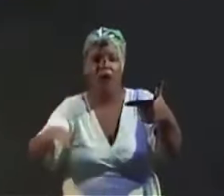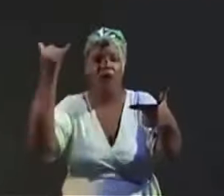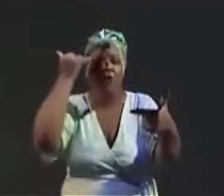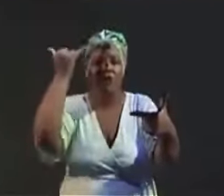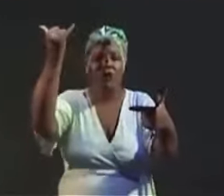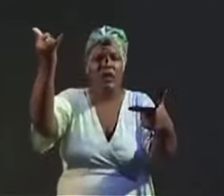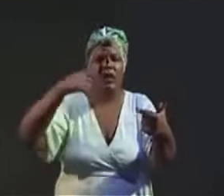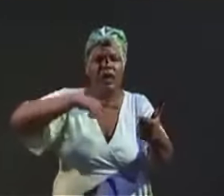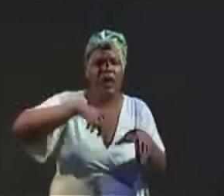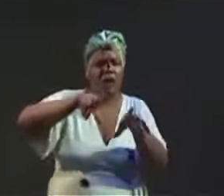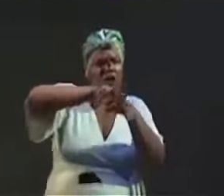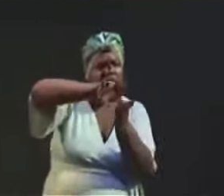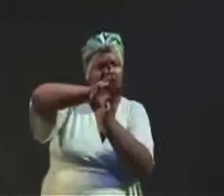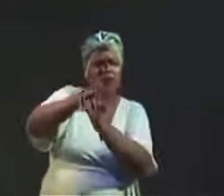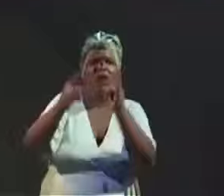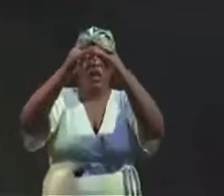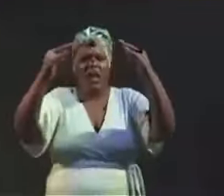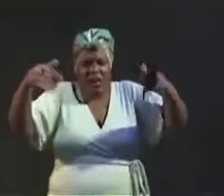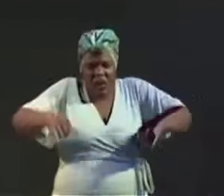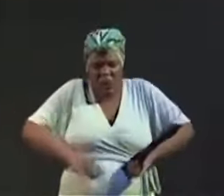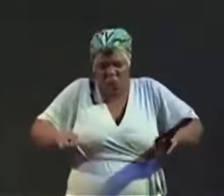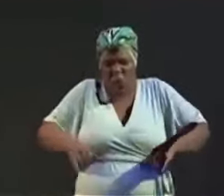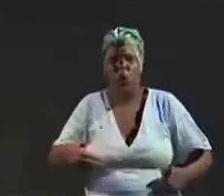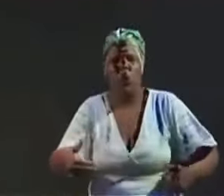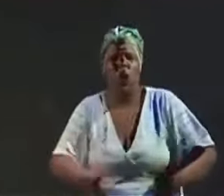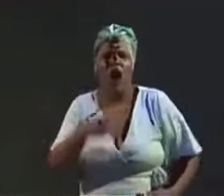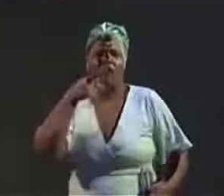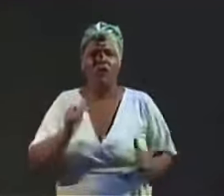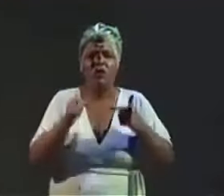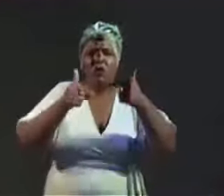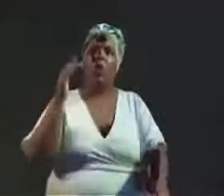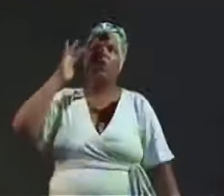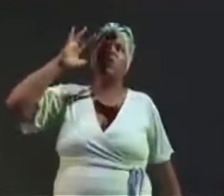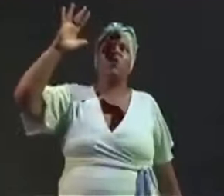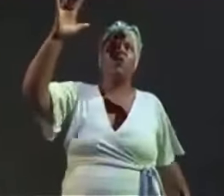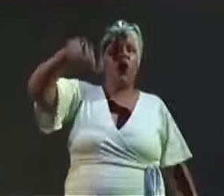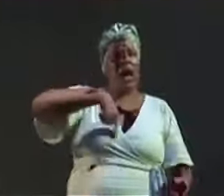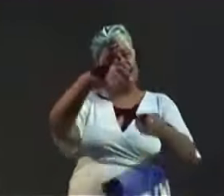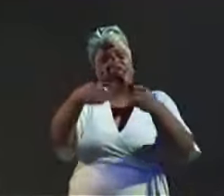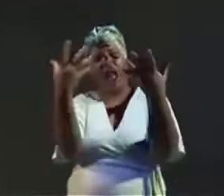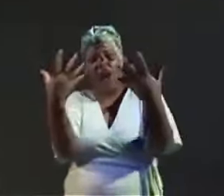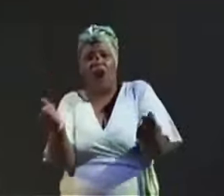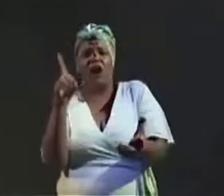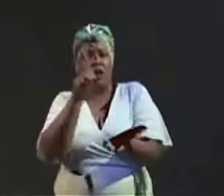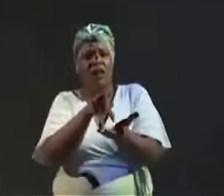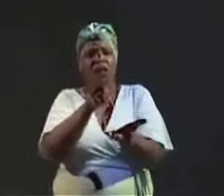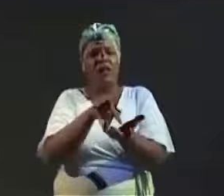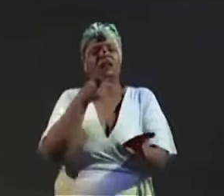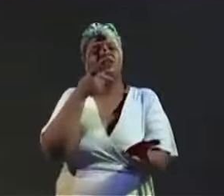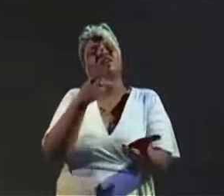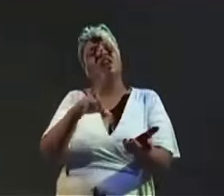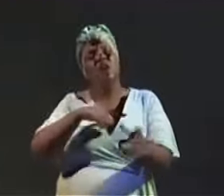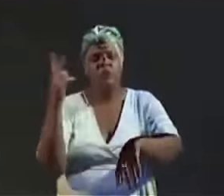Somamos milhares, reduzida a pó no barraco, a fome arrocha o nó. Embarcado no ponto, sonhadores, afundados na lama. Tem de 5 de 10